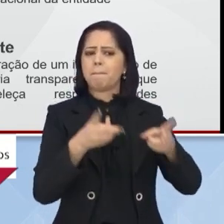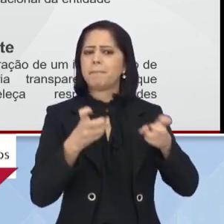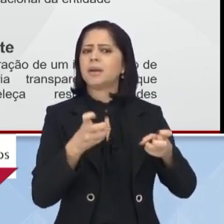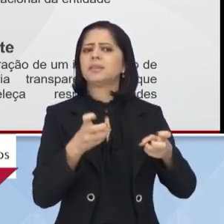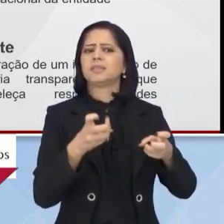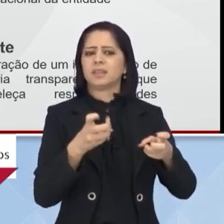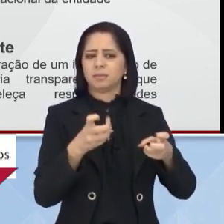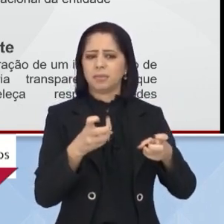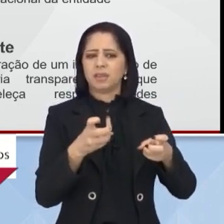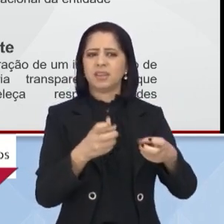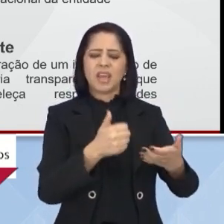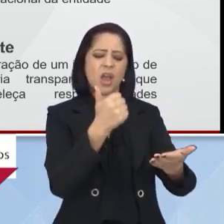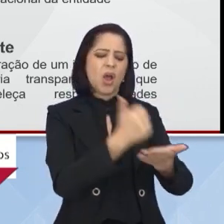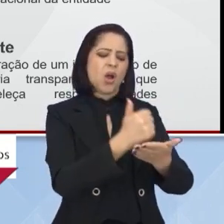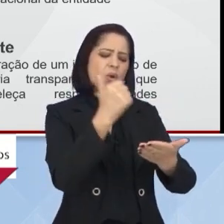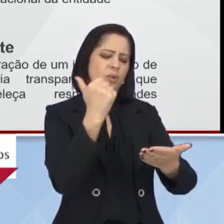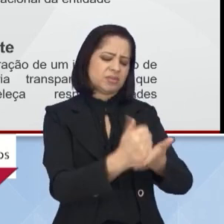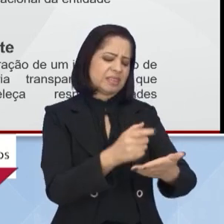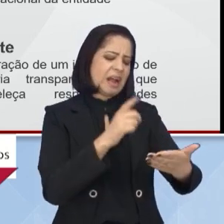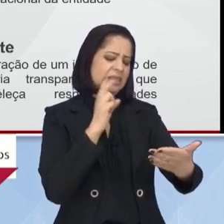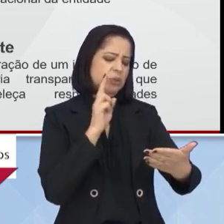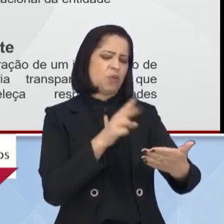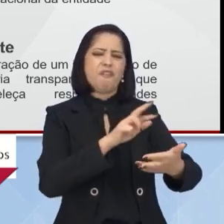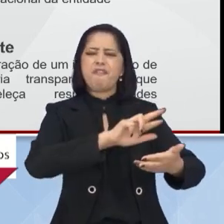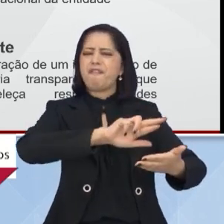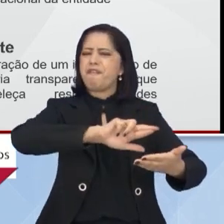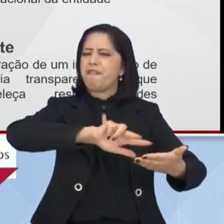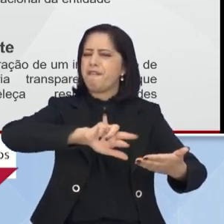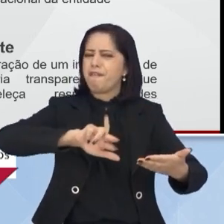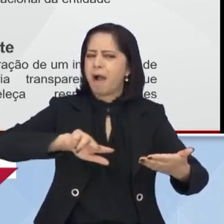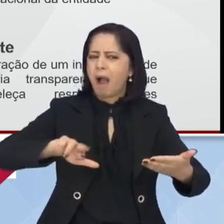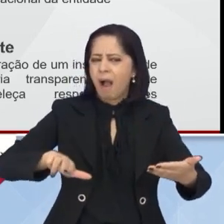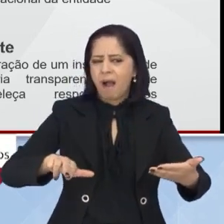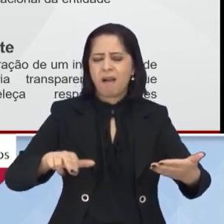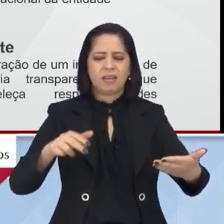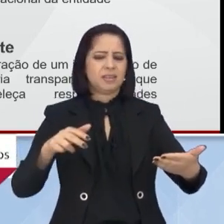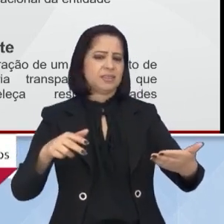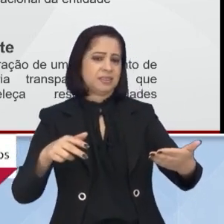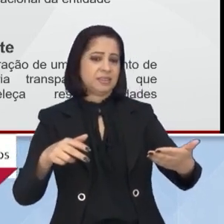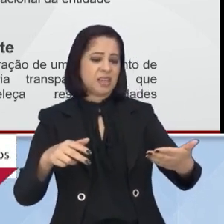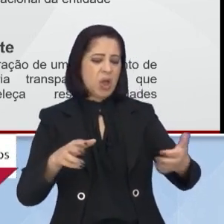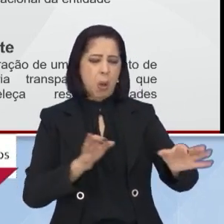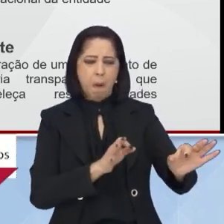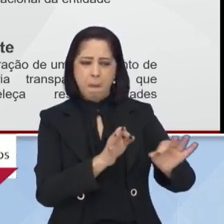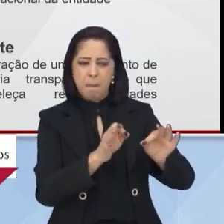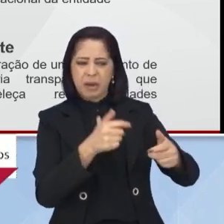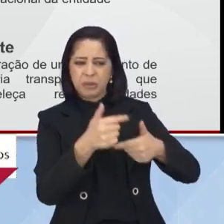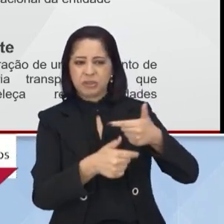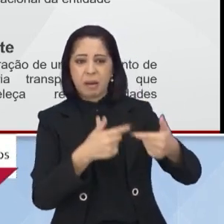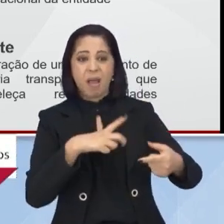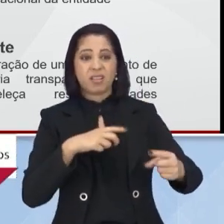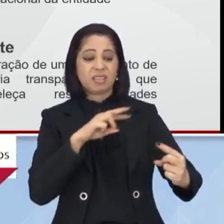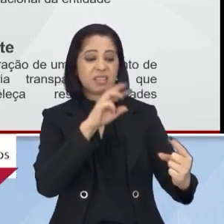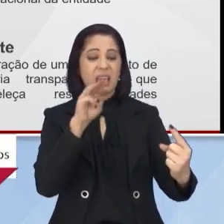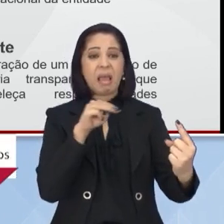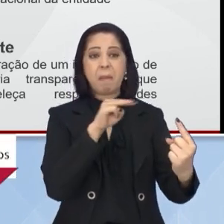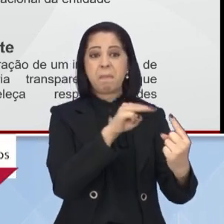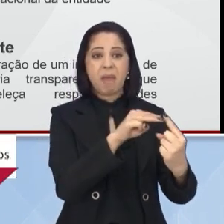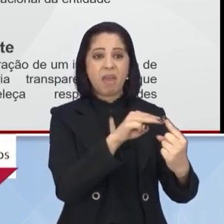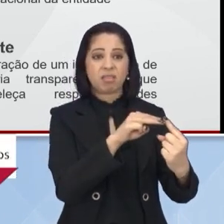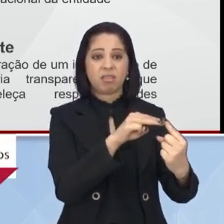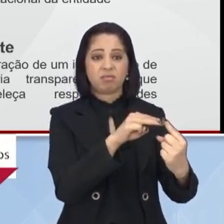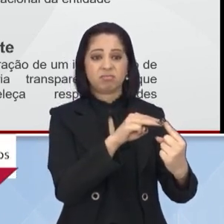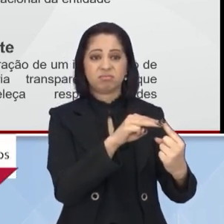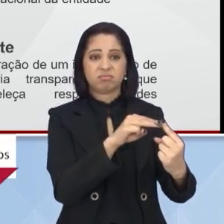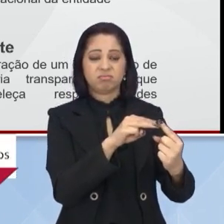Muitos contratos muitos termos que são analisados pelo Tribunal de Contas planos de trabalho com metas que não são mensuráveis